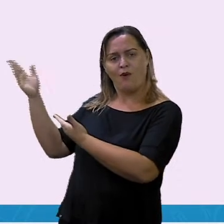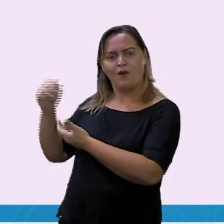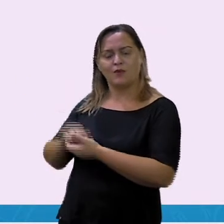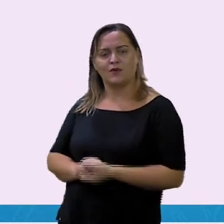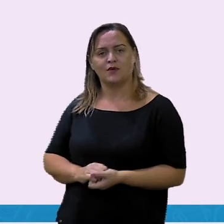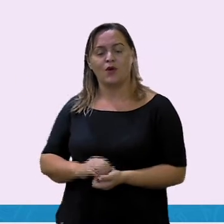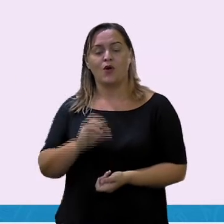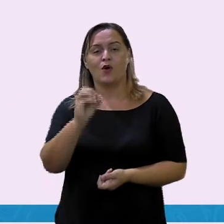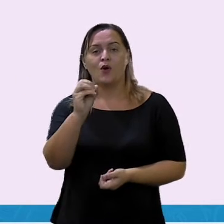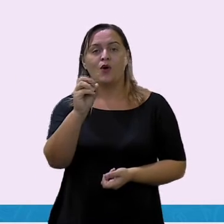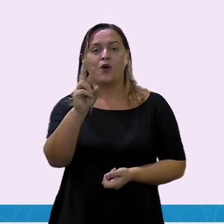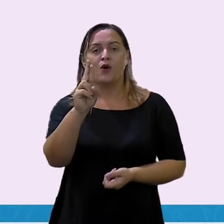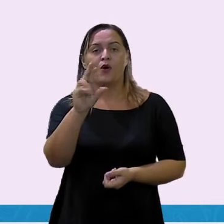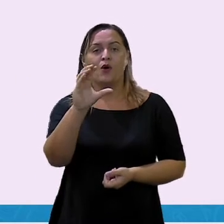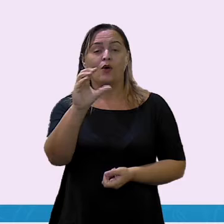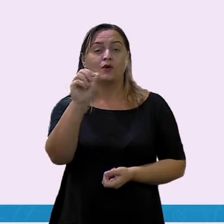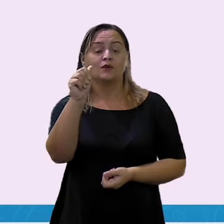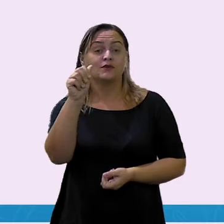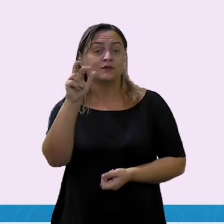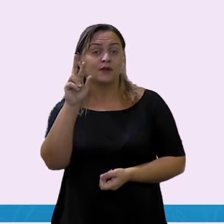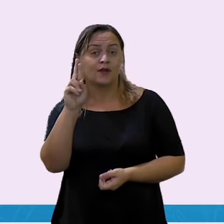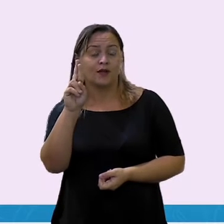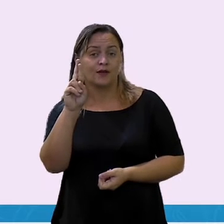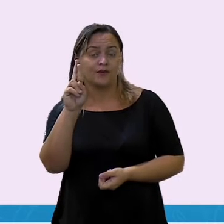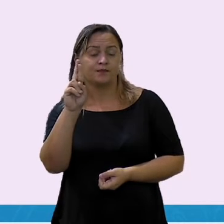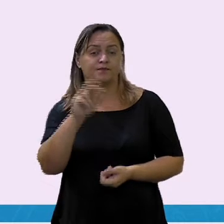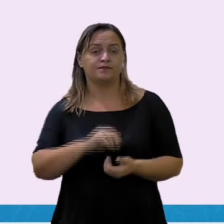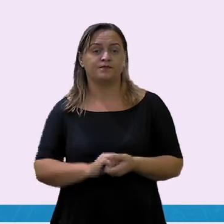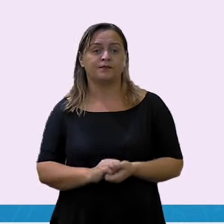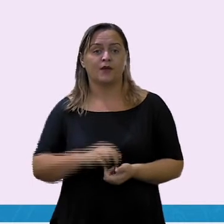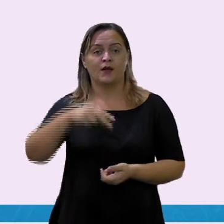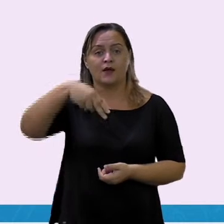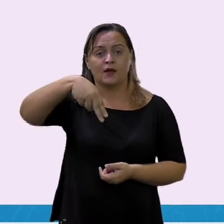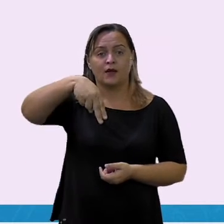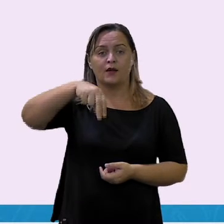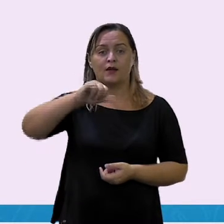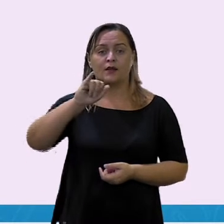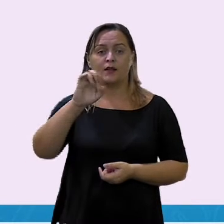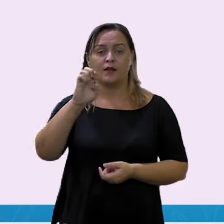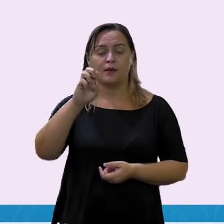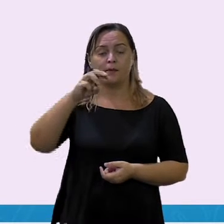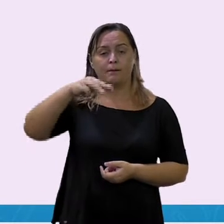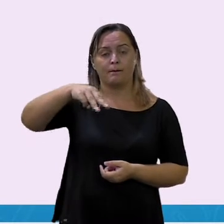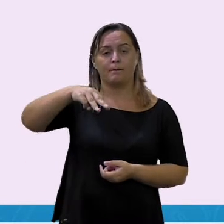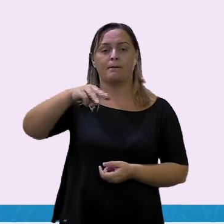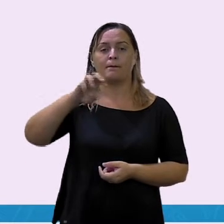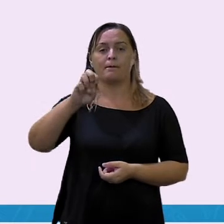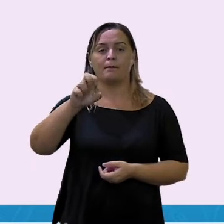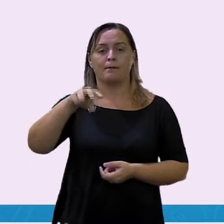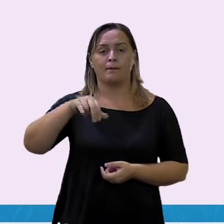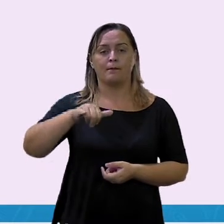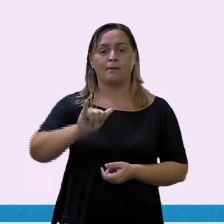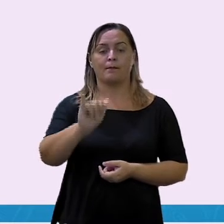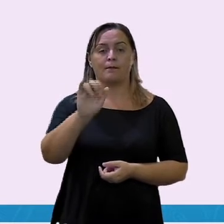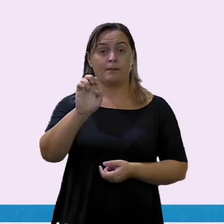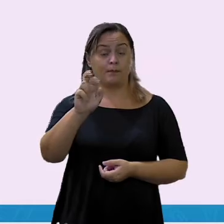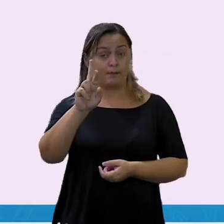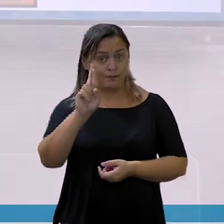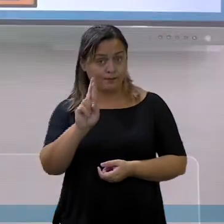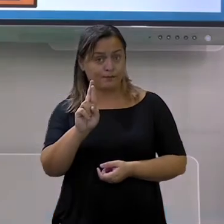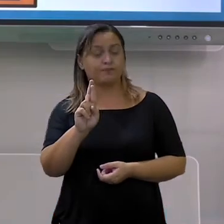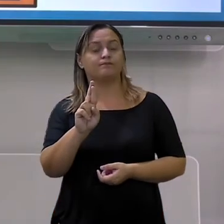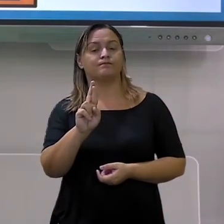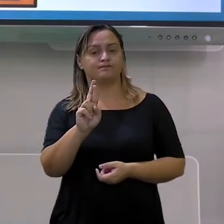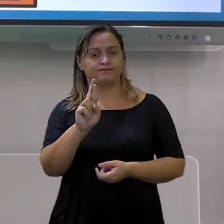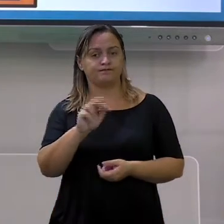ele. Você sabia que ele faleceu aos 104 anos? Ele viveu muito e, graças a essa longevidade,